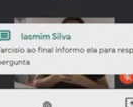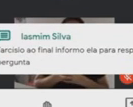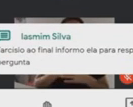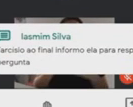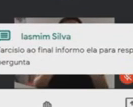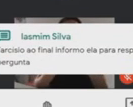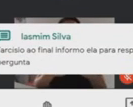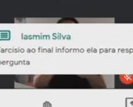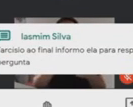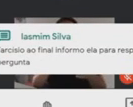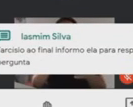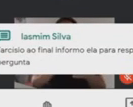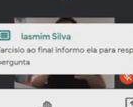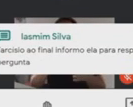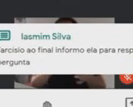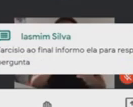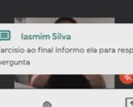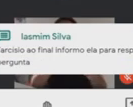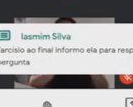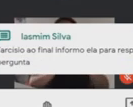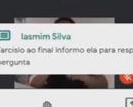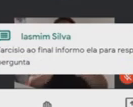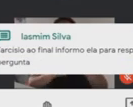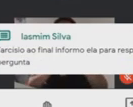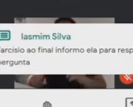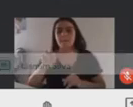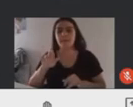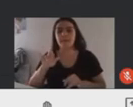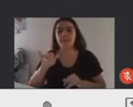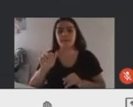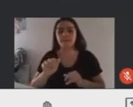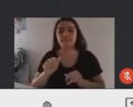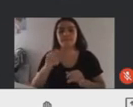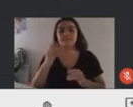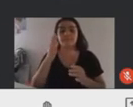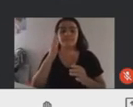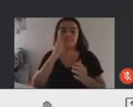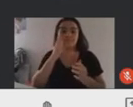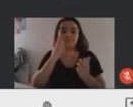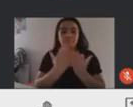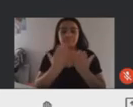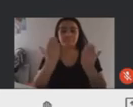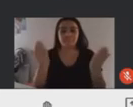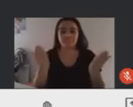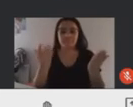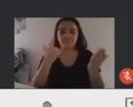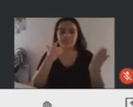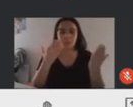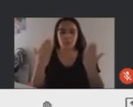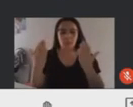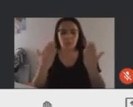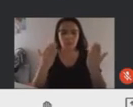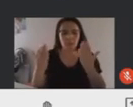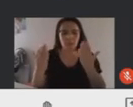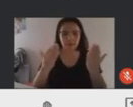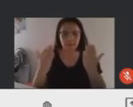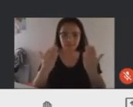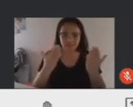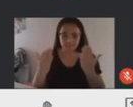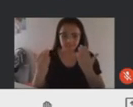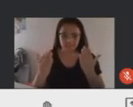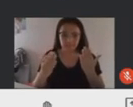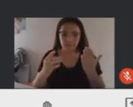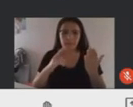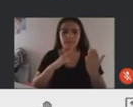a quimiometria para fazer o tratamento dos dados, e nós temos 2 grupos de dados, o conforme e o não conforme, de acordo com